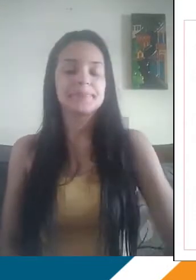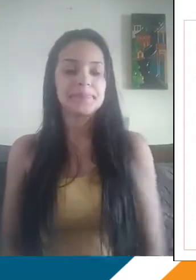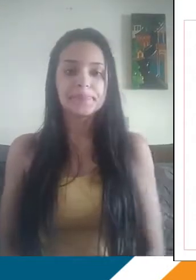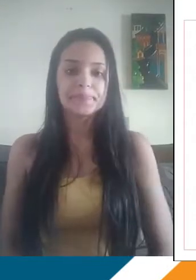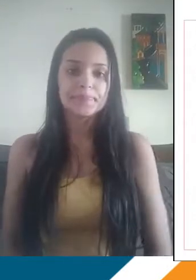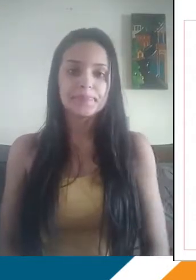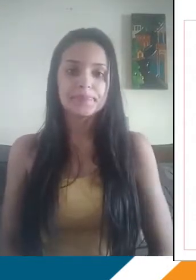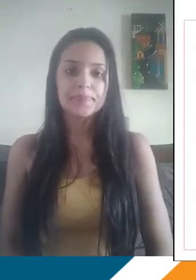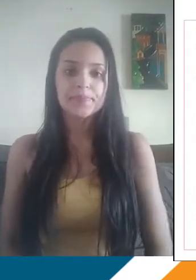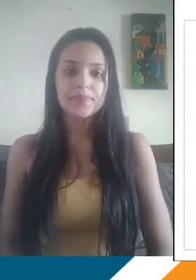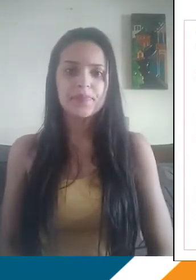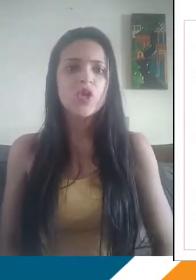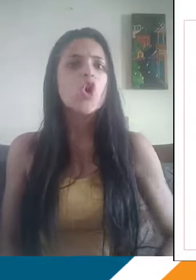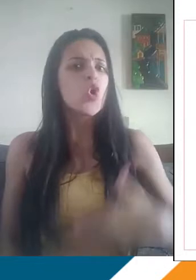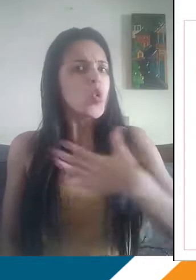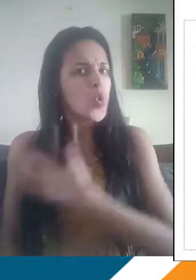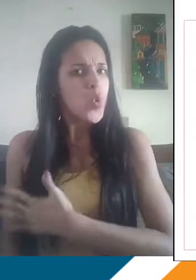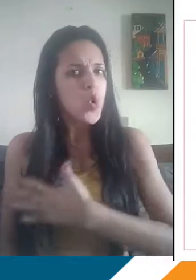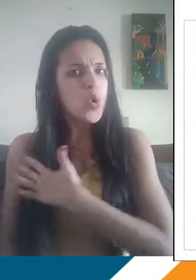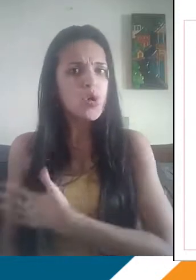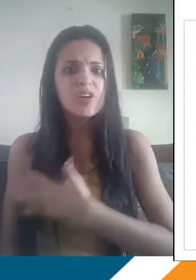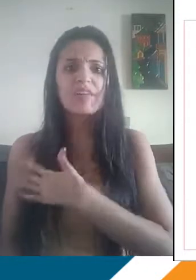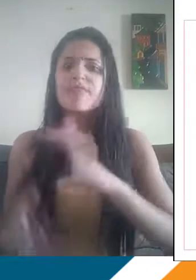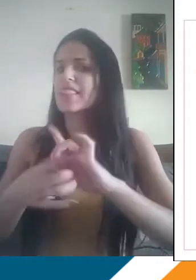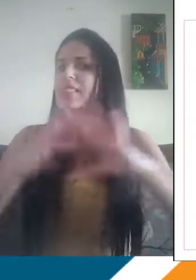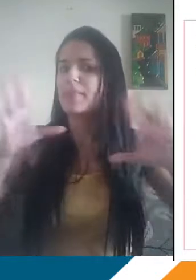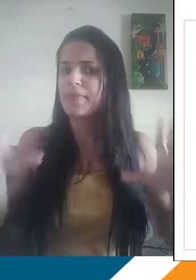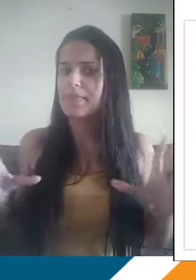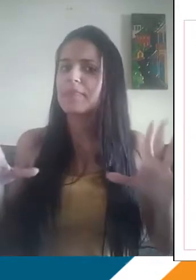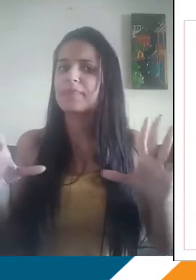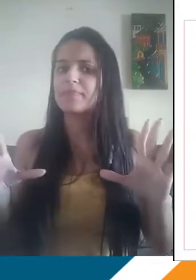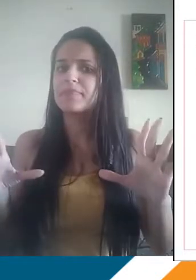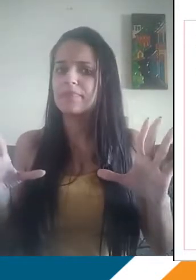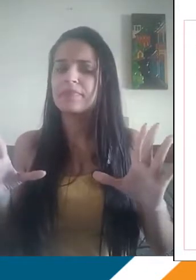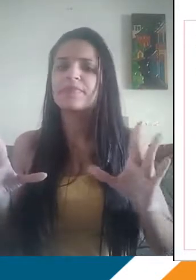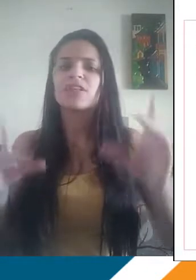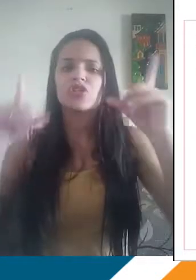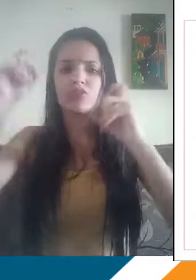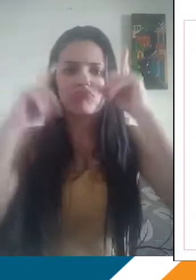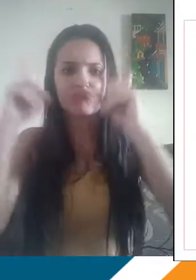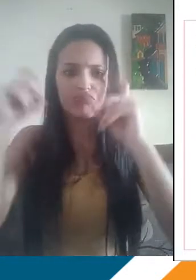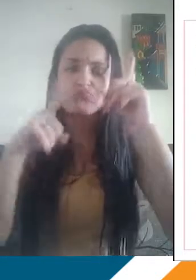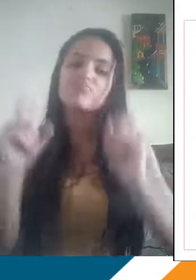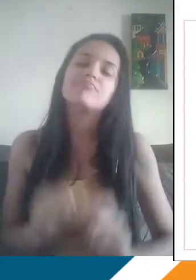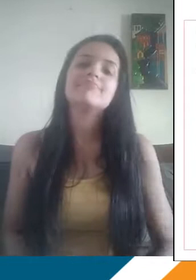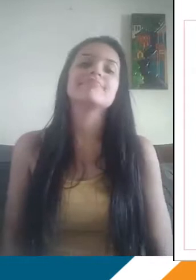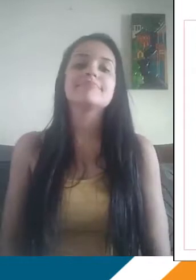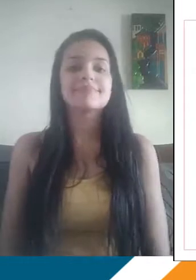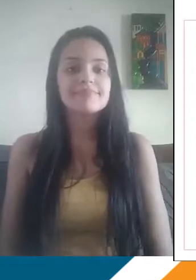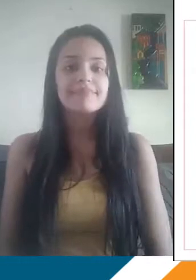expressão, da experimentação de novas estéticas, partindo sempre de uma temática muito mais